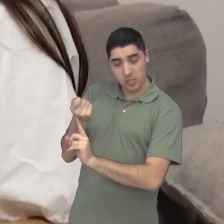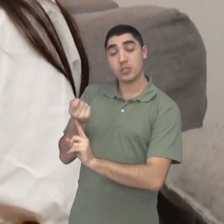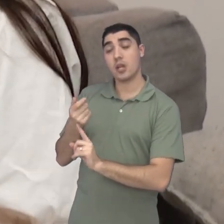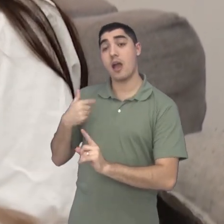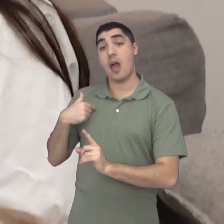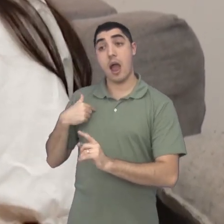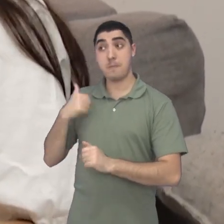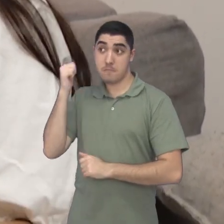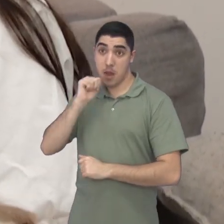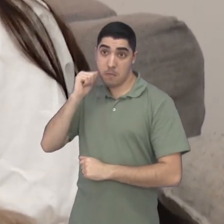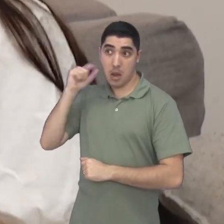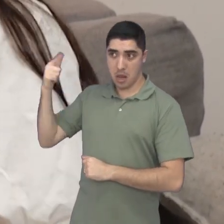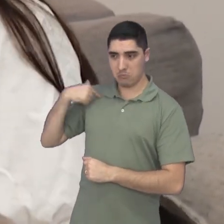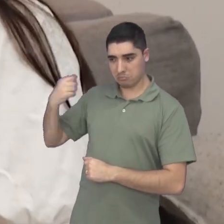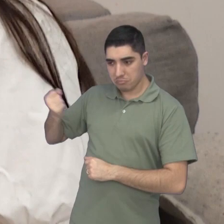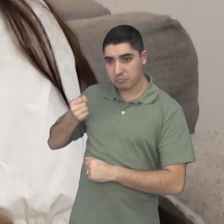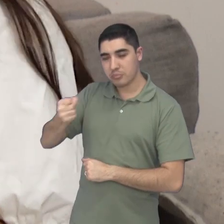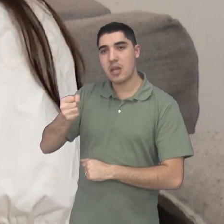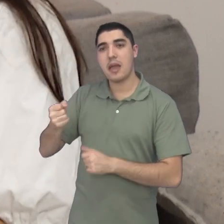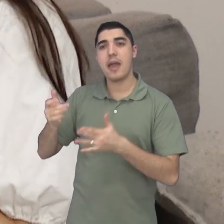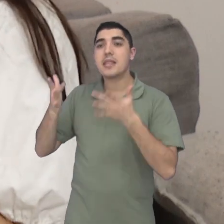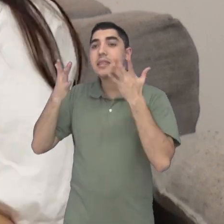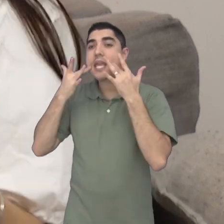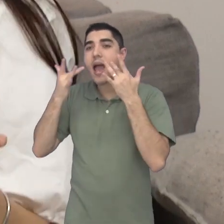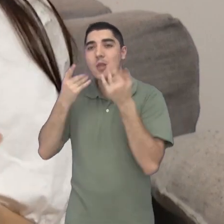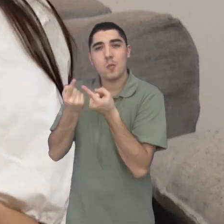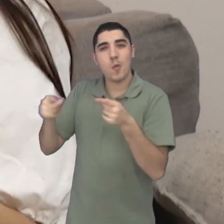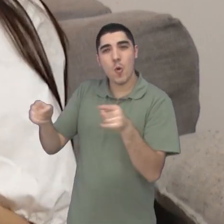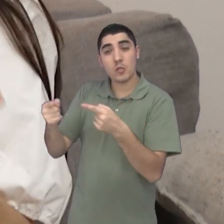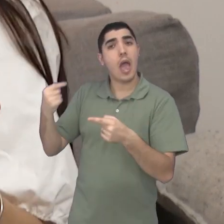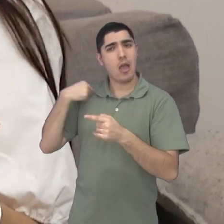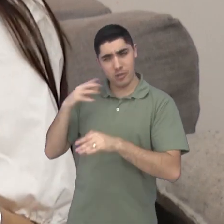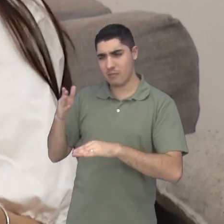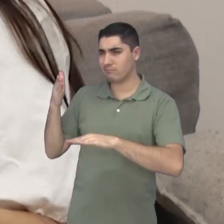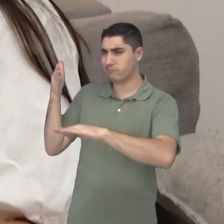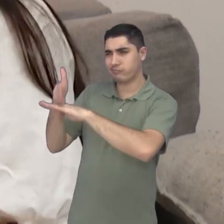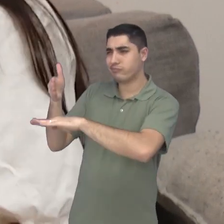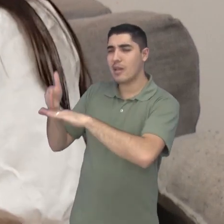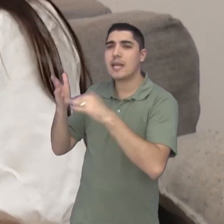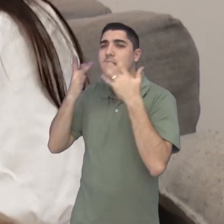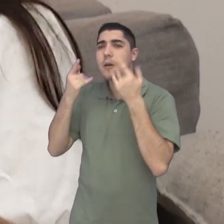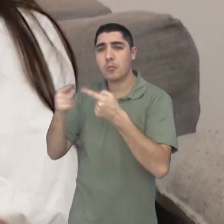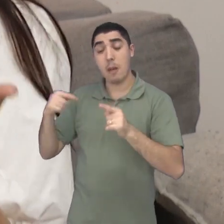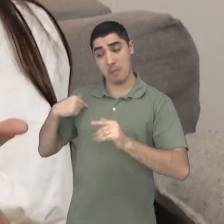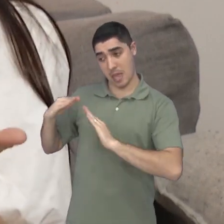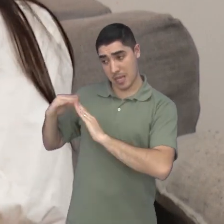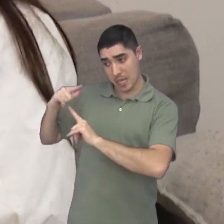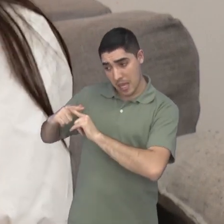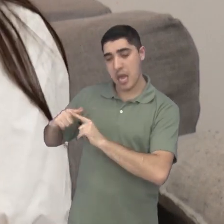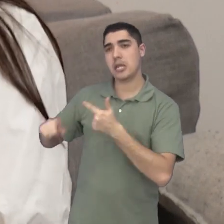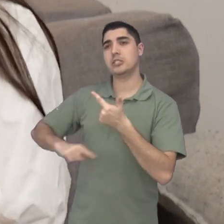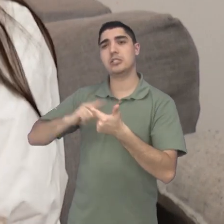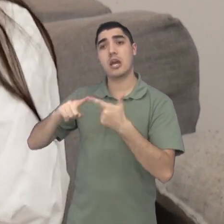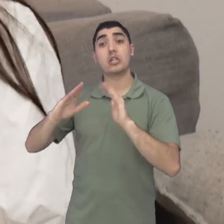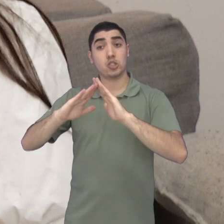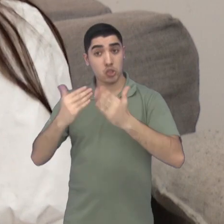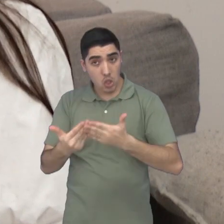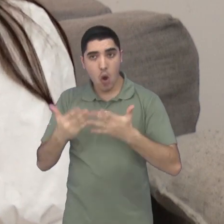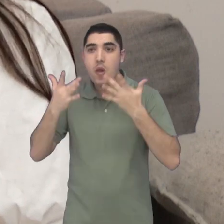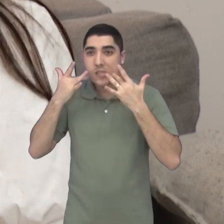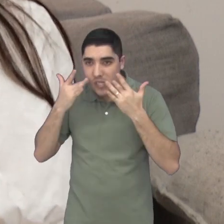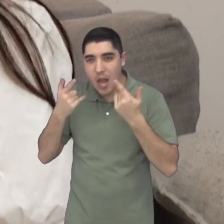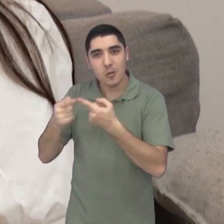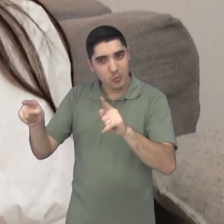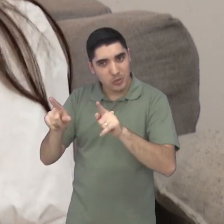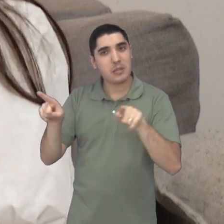minha mãe colocou eu no teatro musical, daí eu já fiz vários teatros musicais, tanto na minha igreja, tanto na minha escola de teatro